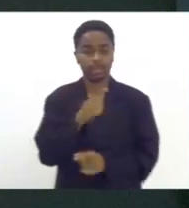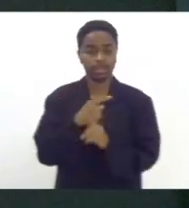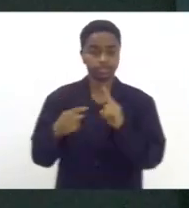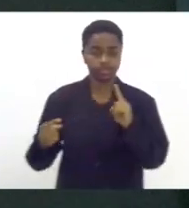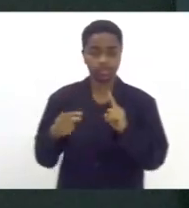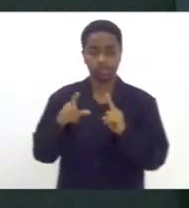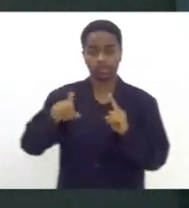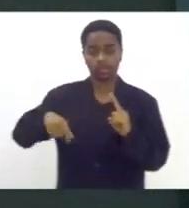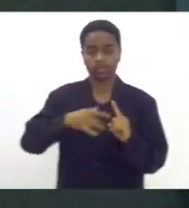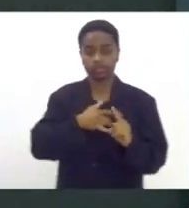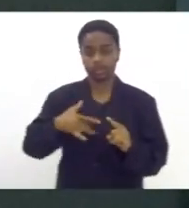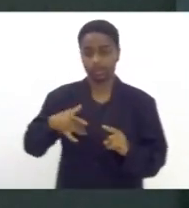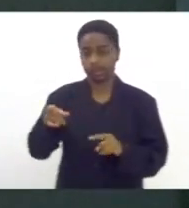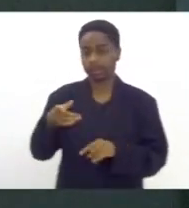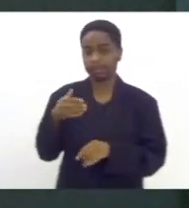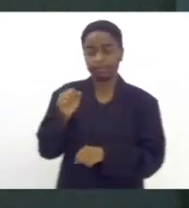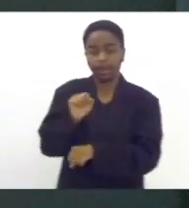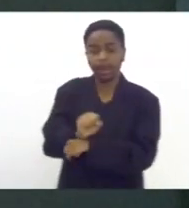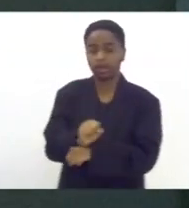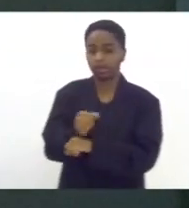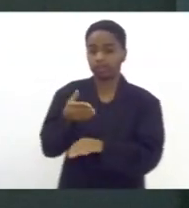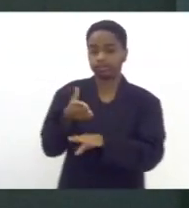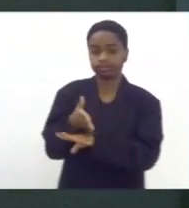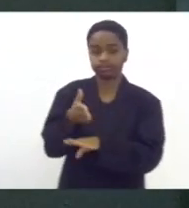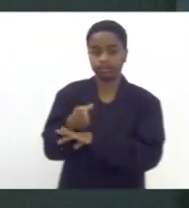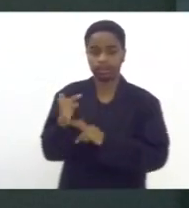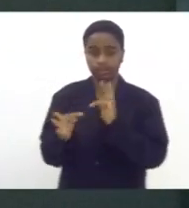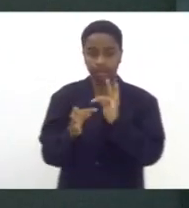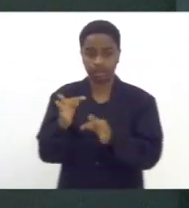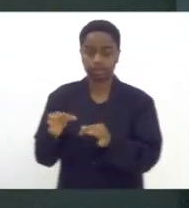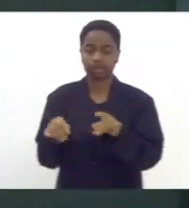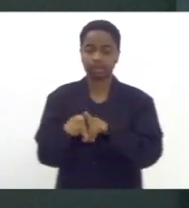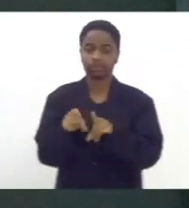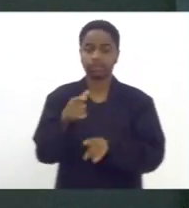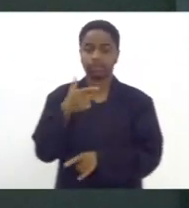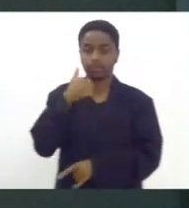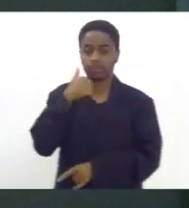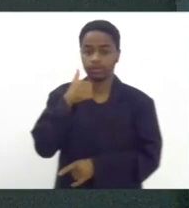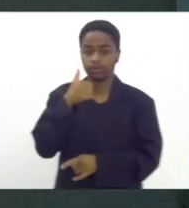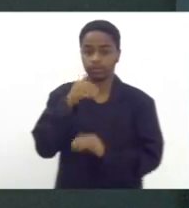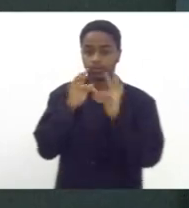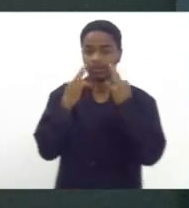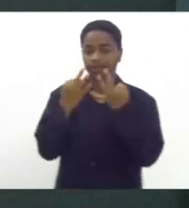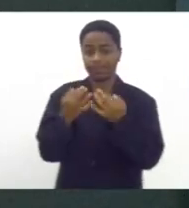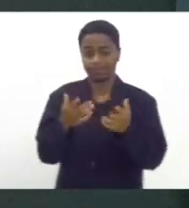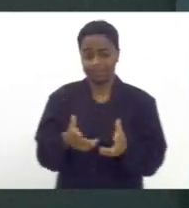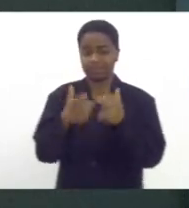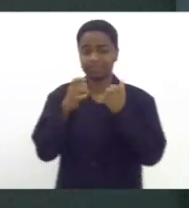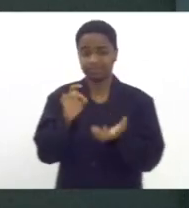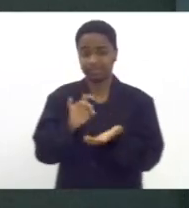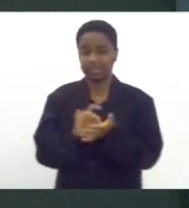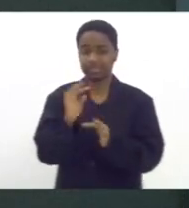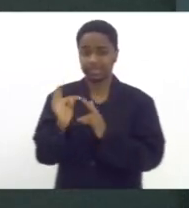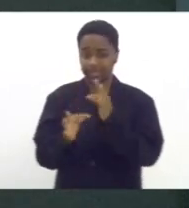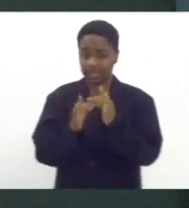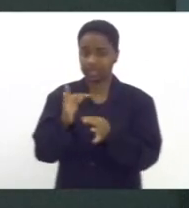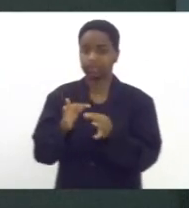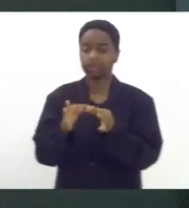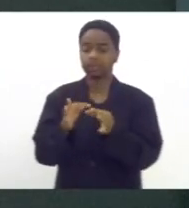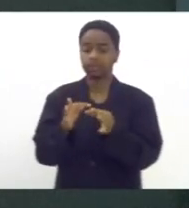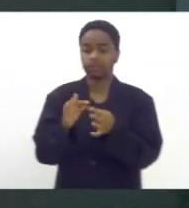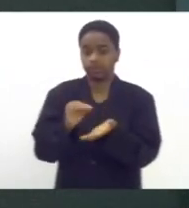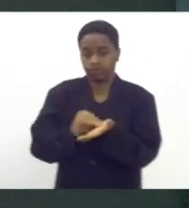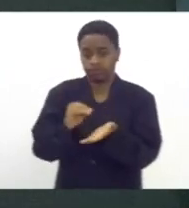o Pedro Paulo parou de frequentar as terapias os pais contam que já sentem o quanto o tratamento tá fazendo